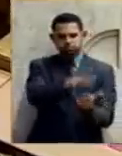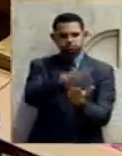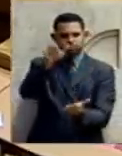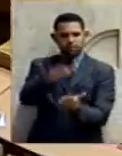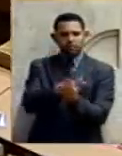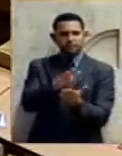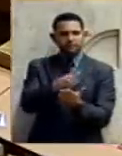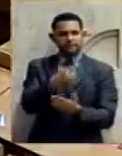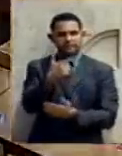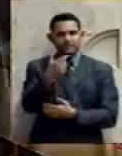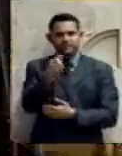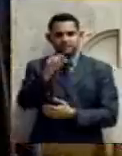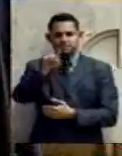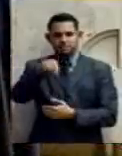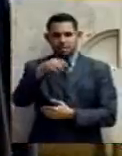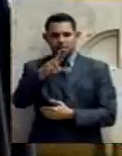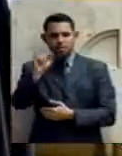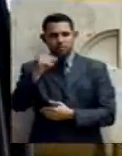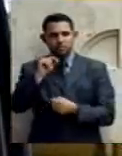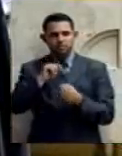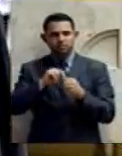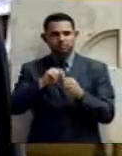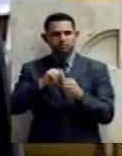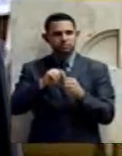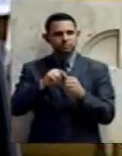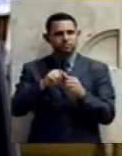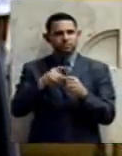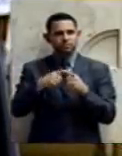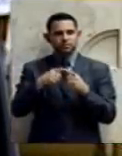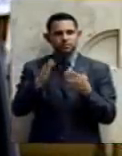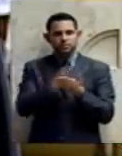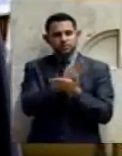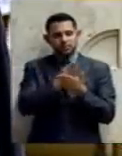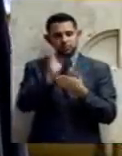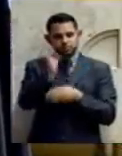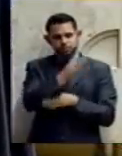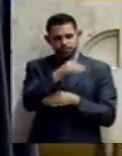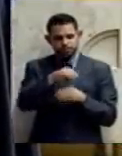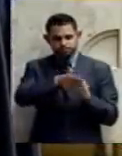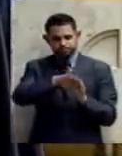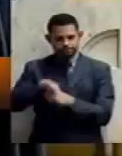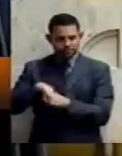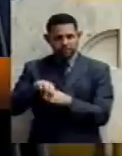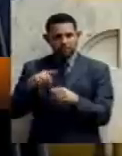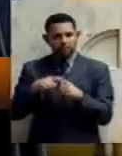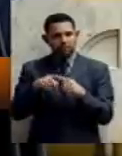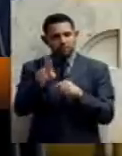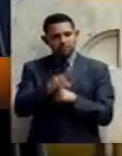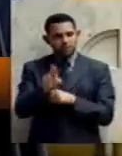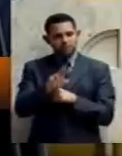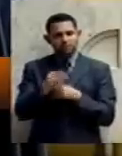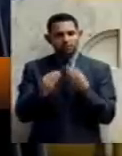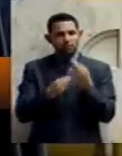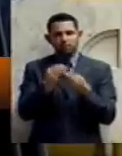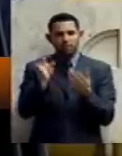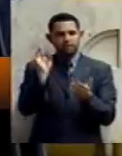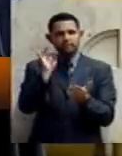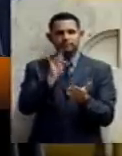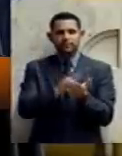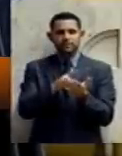26 milhões, e os que são baixados, 25 milhões, funciona como uma